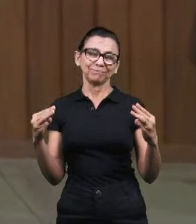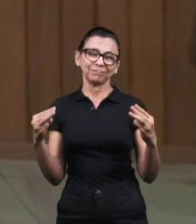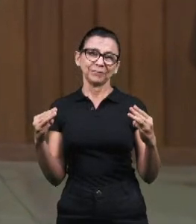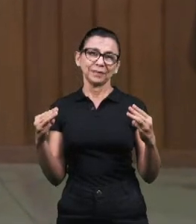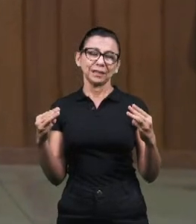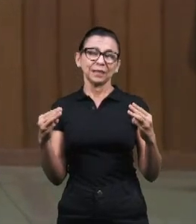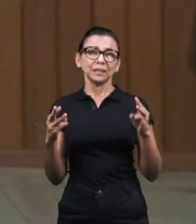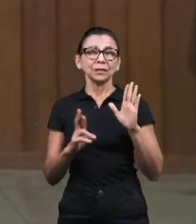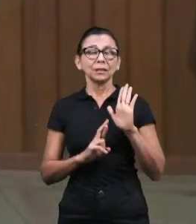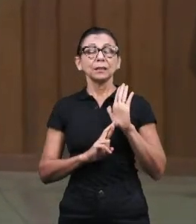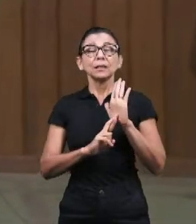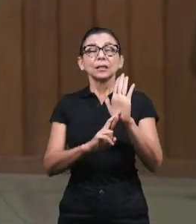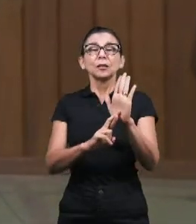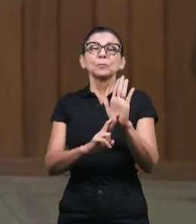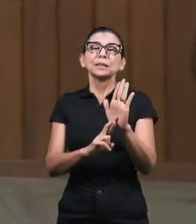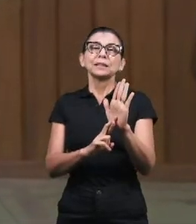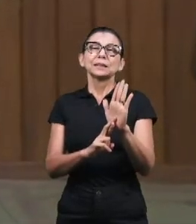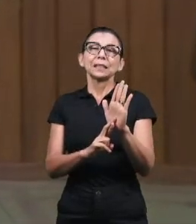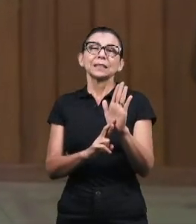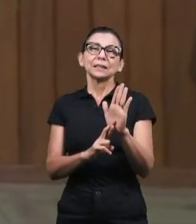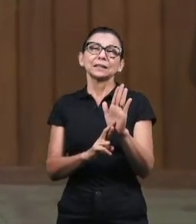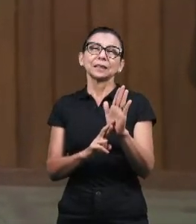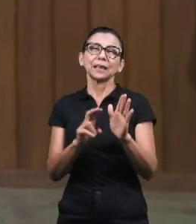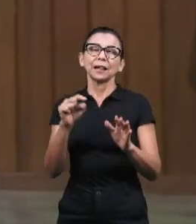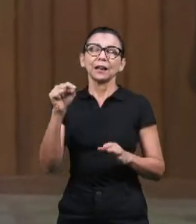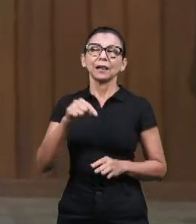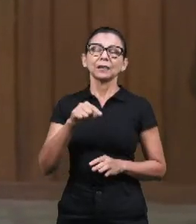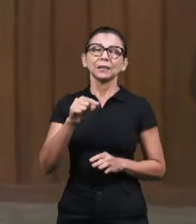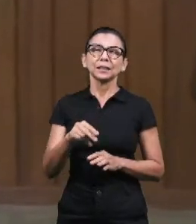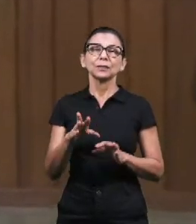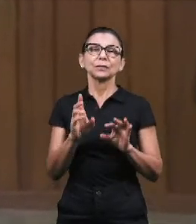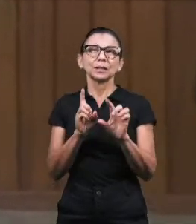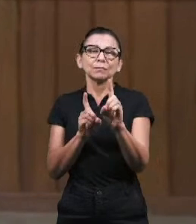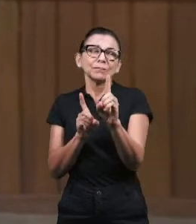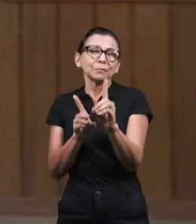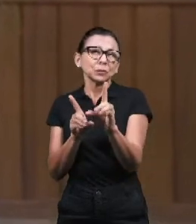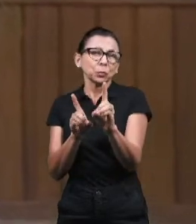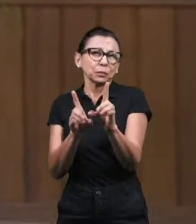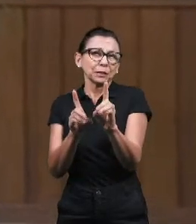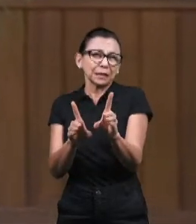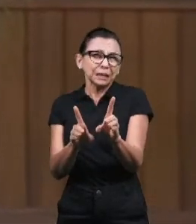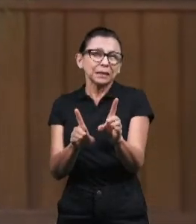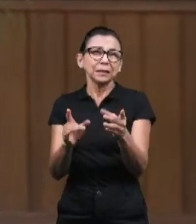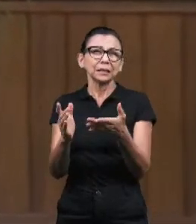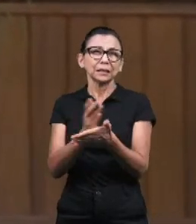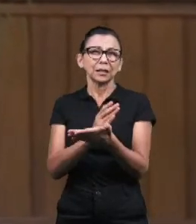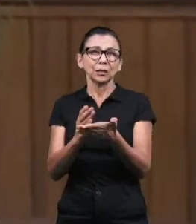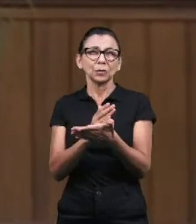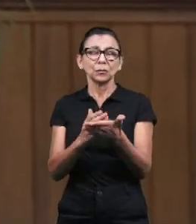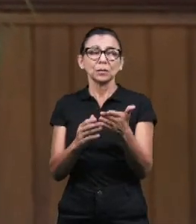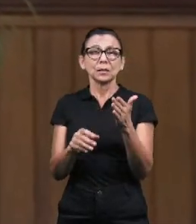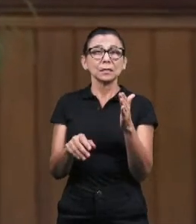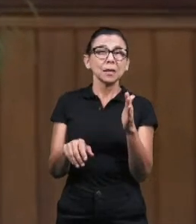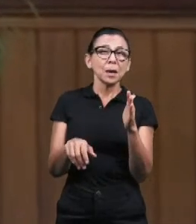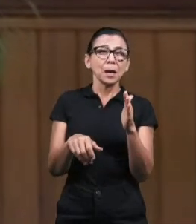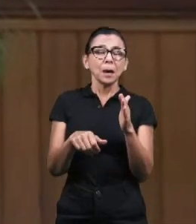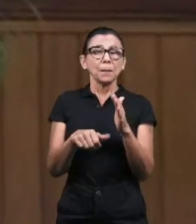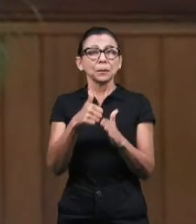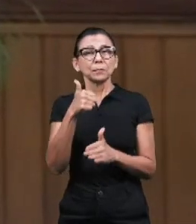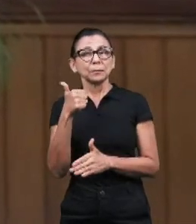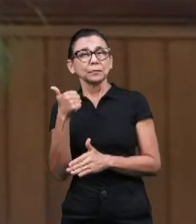da divulgação da doutrina, é um lugar onde muitos tiveram as suas primeiras experiências, muitos foram batizados com o Espírito